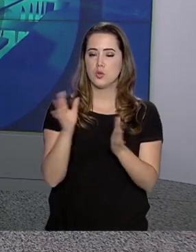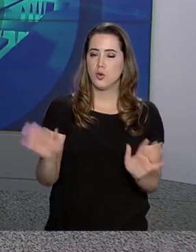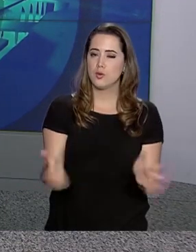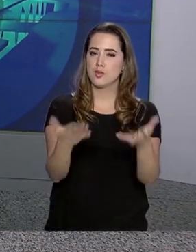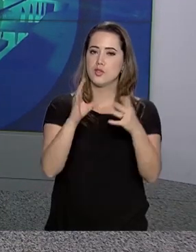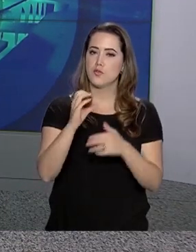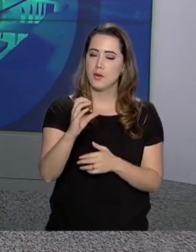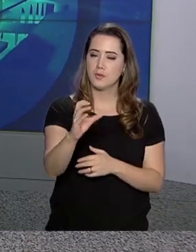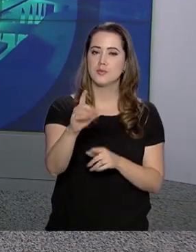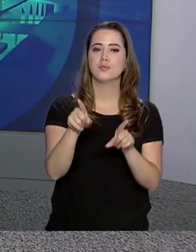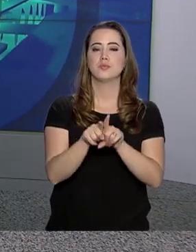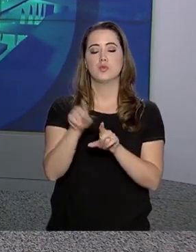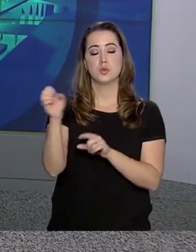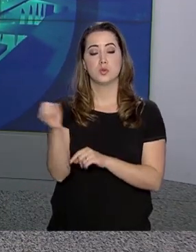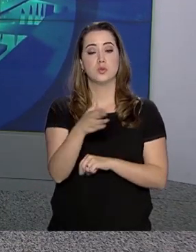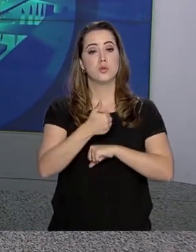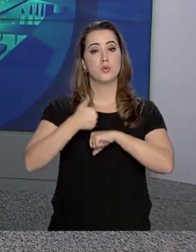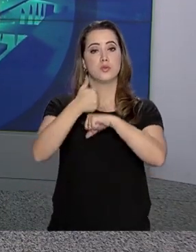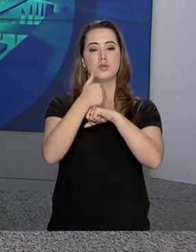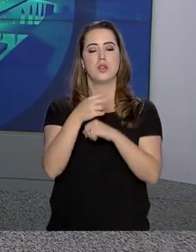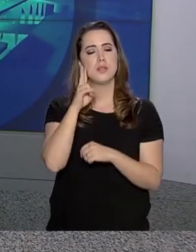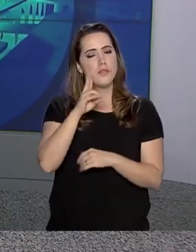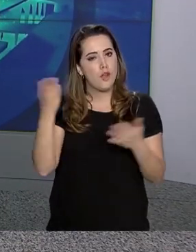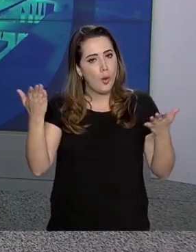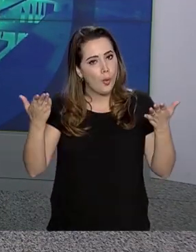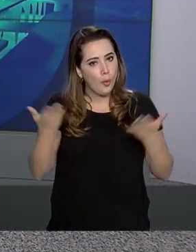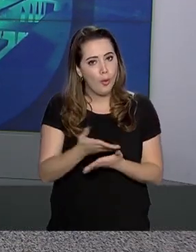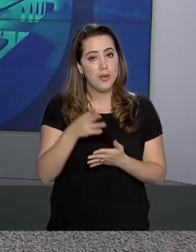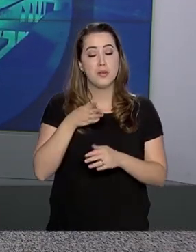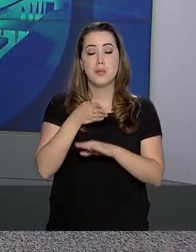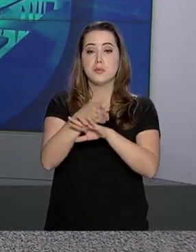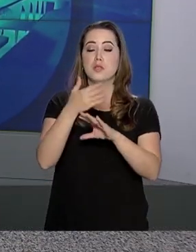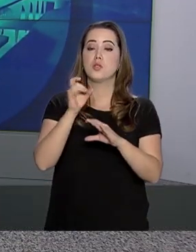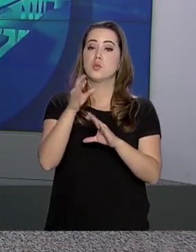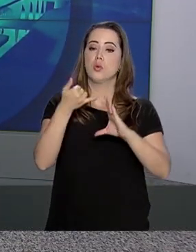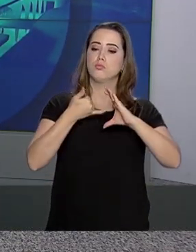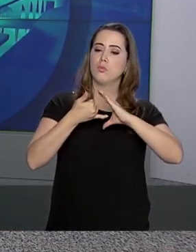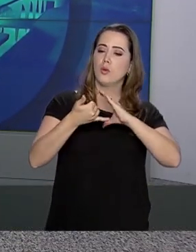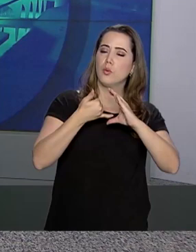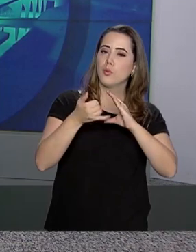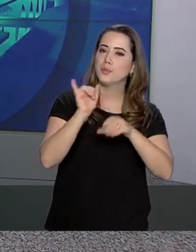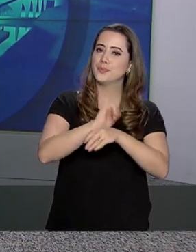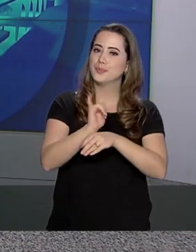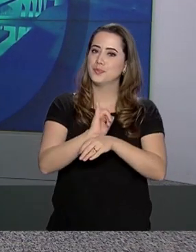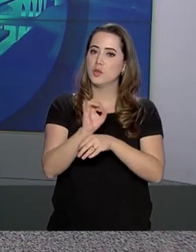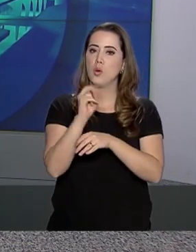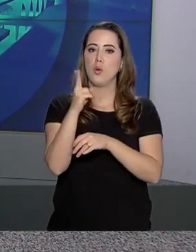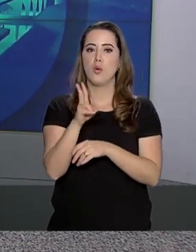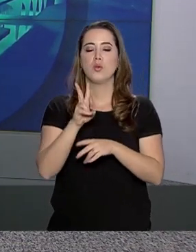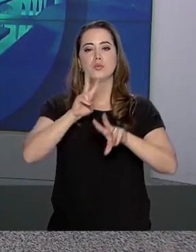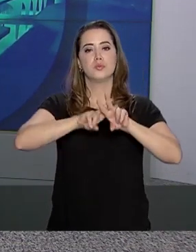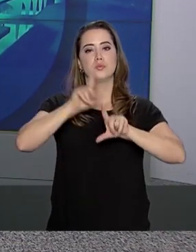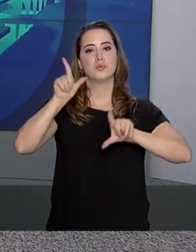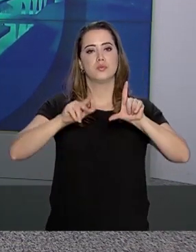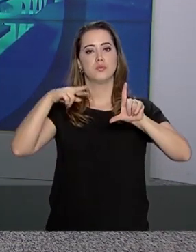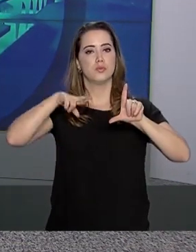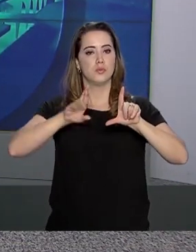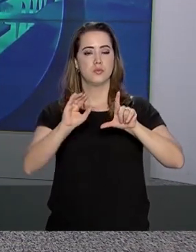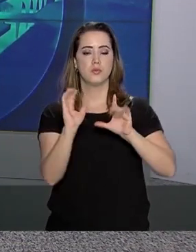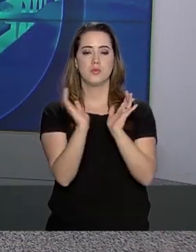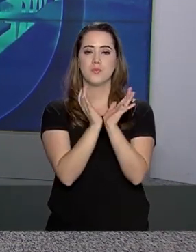Essas e outras notícias você acompanha agora. E para participar, basta acessar o Bate-Papo ao vivo no YouTube ou usar a hashtag